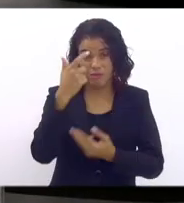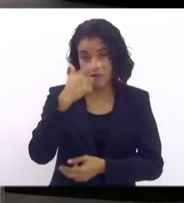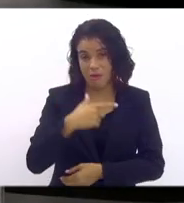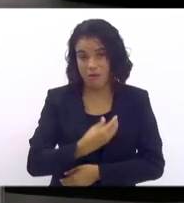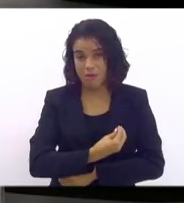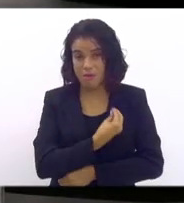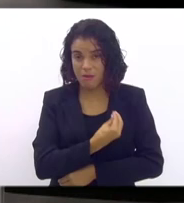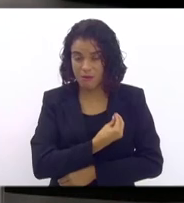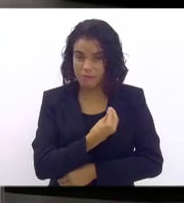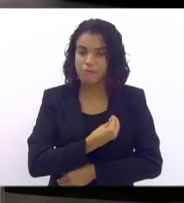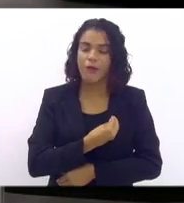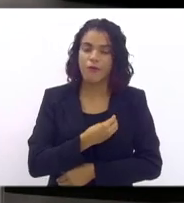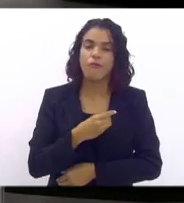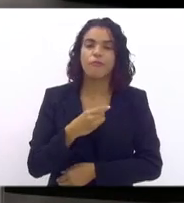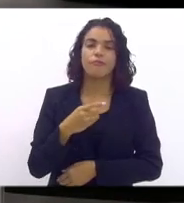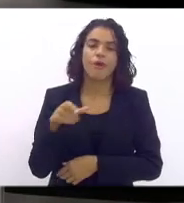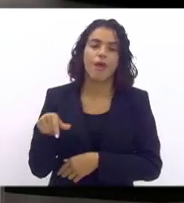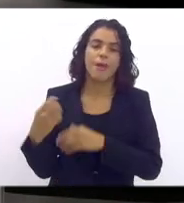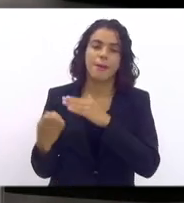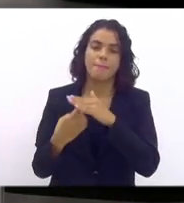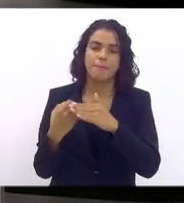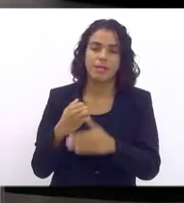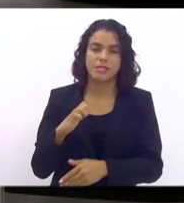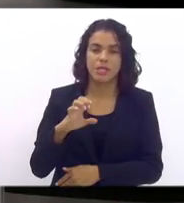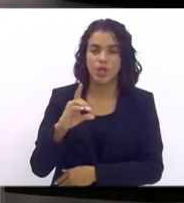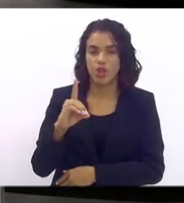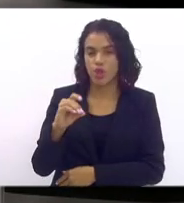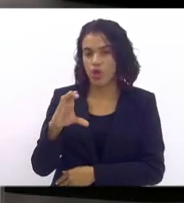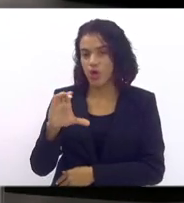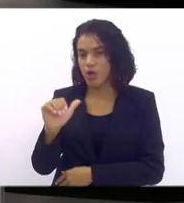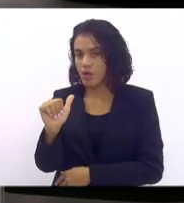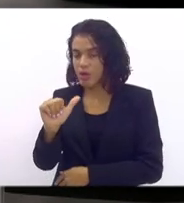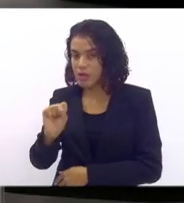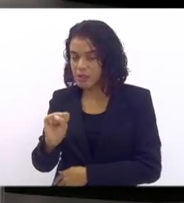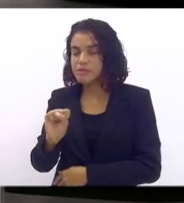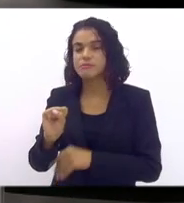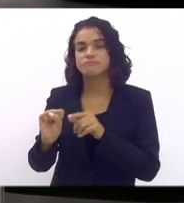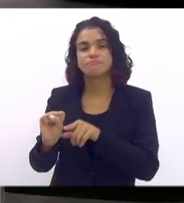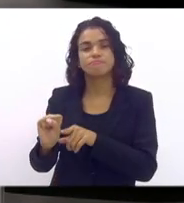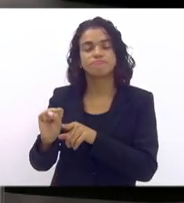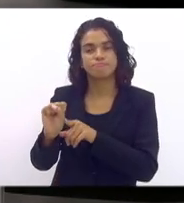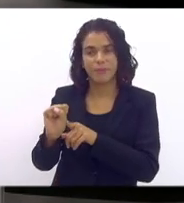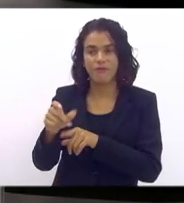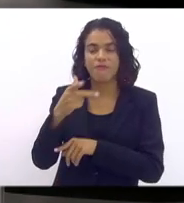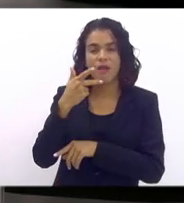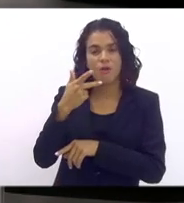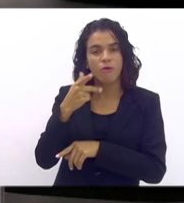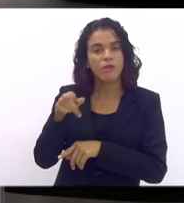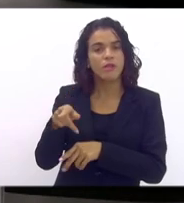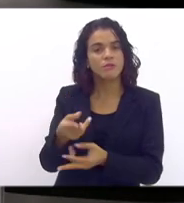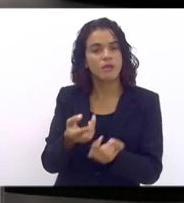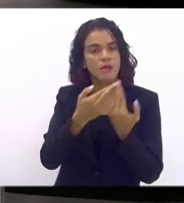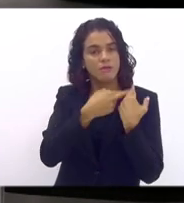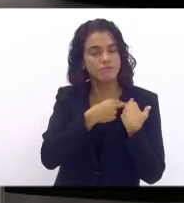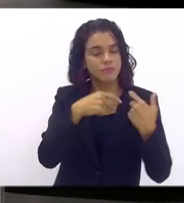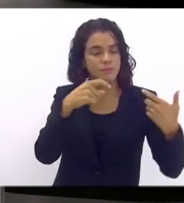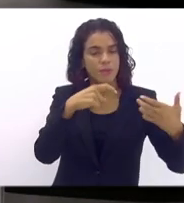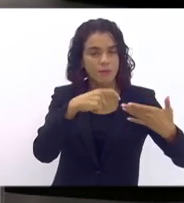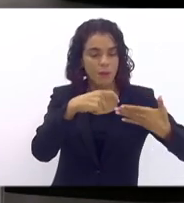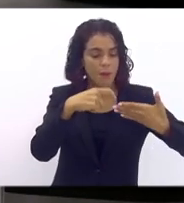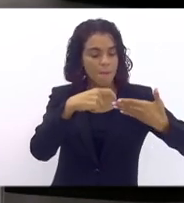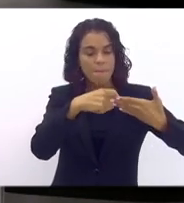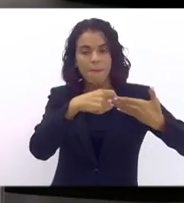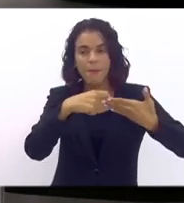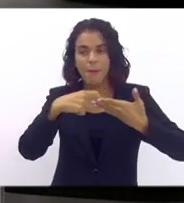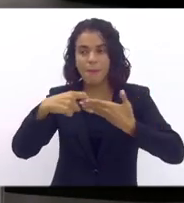cinemar foi onde Docas saiu com a proposta de que eles iam conduzir as retiradas e nessa reunião que foi